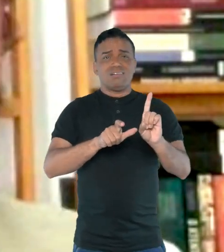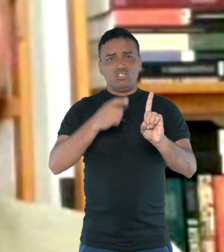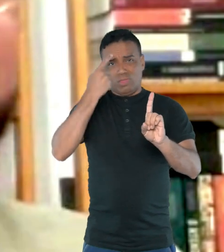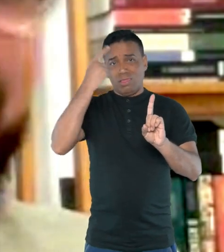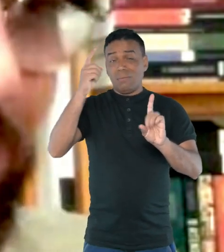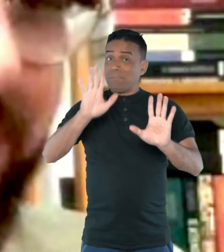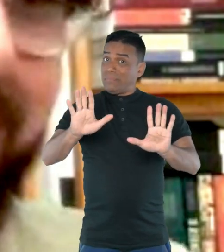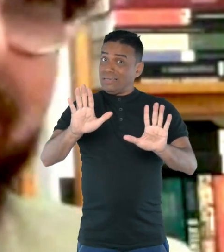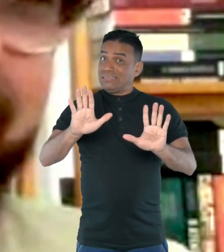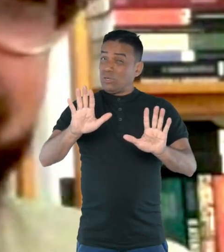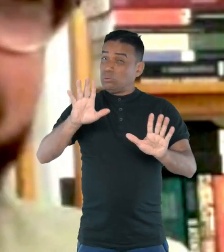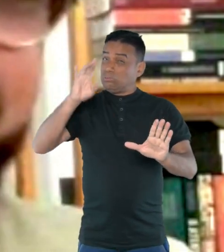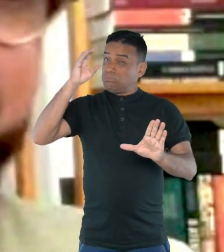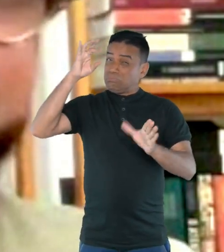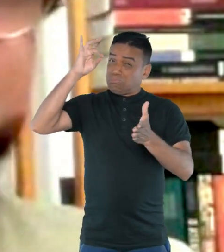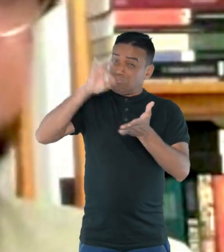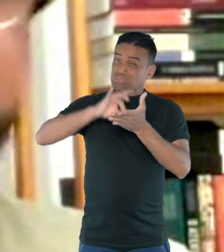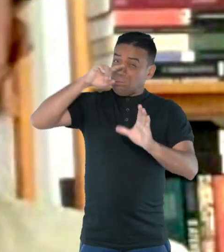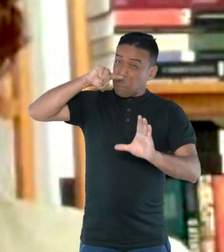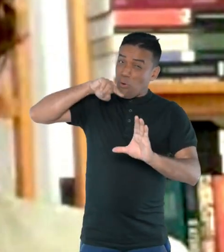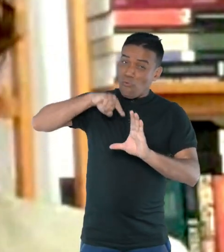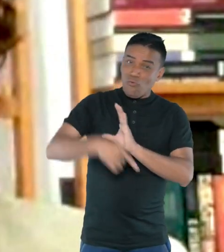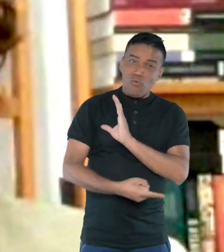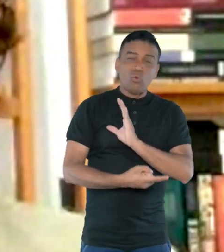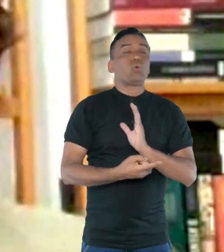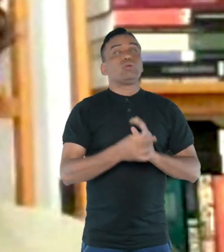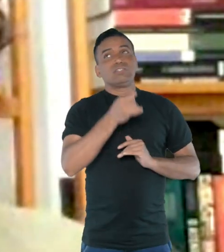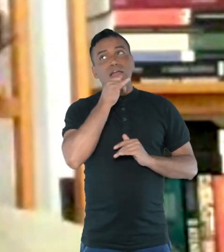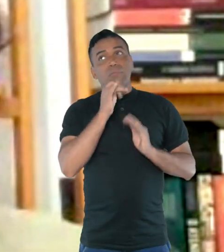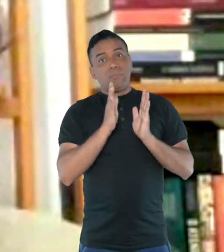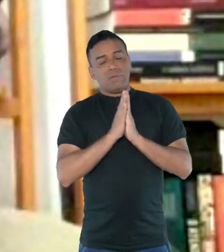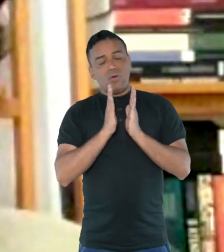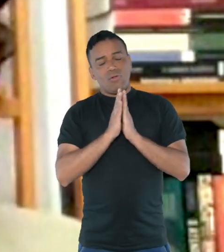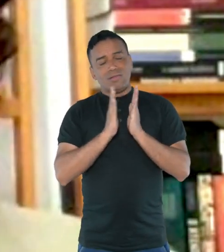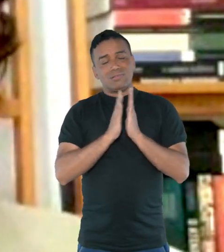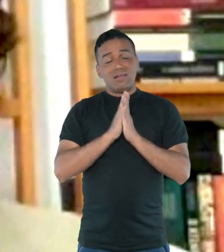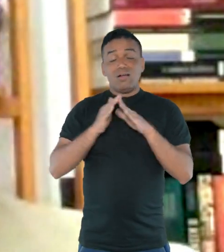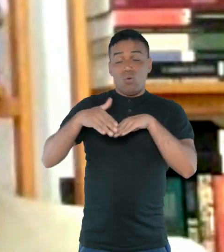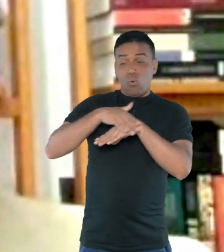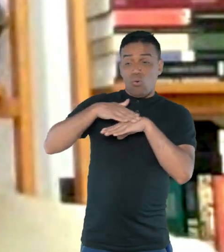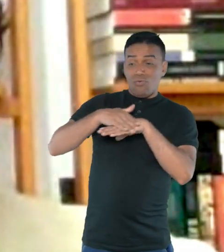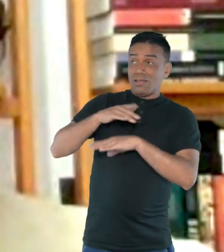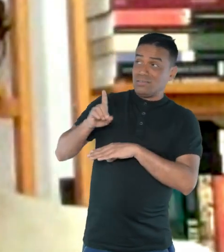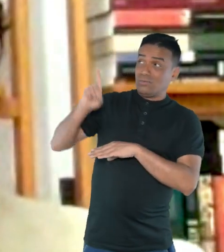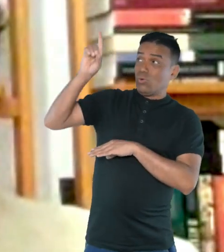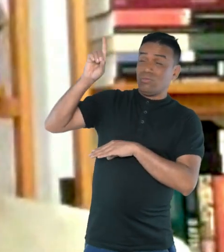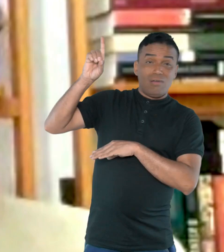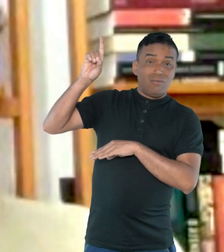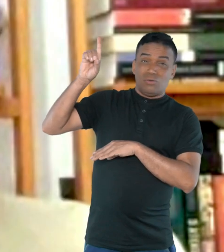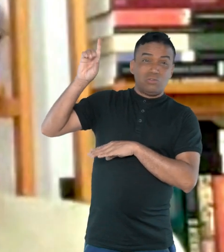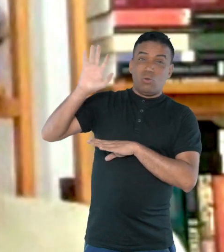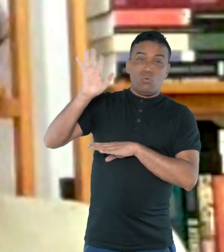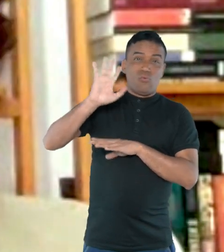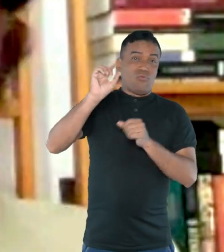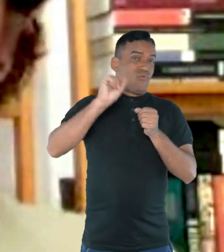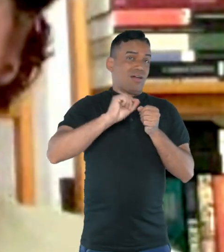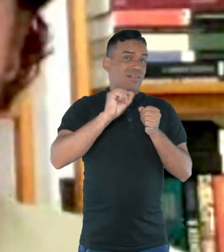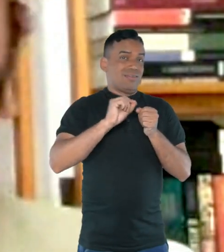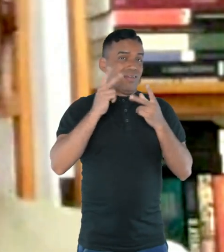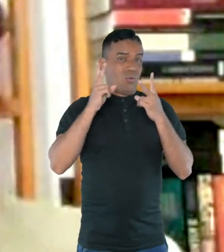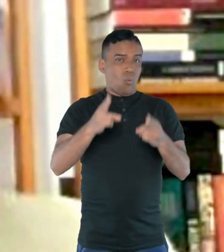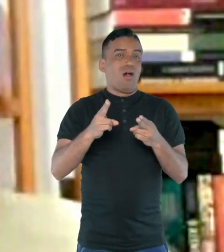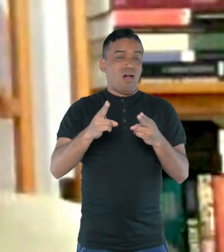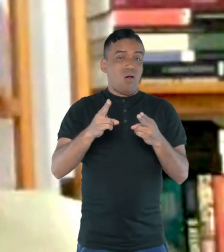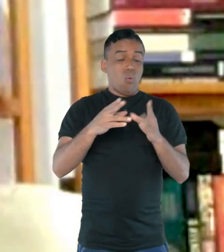eu não seria tão, nas minhas orações, no meu momento de conversa com Deus, não seria tão